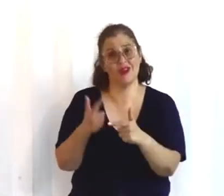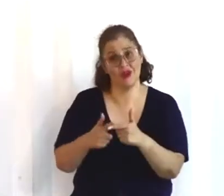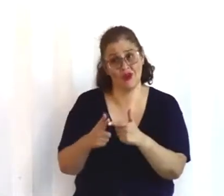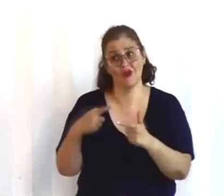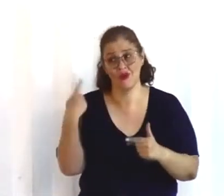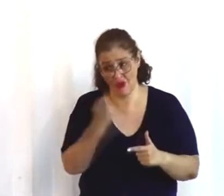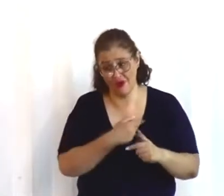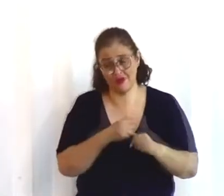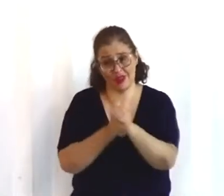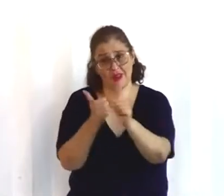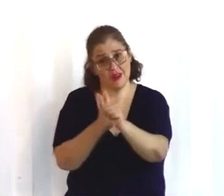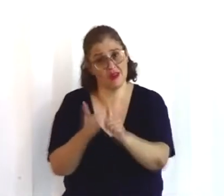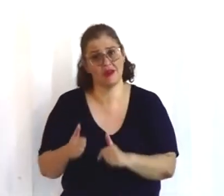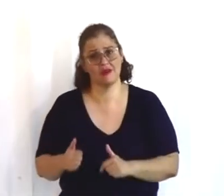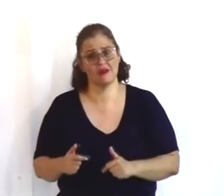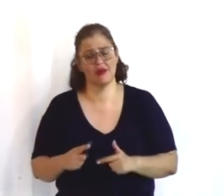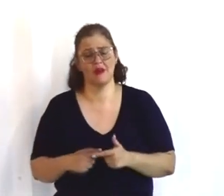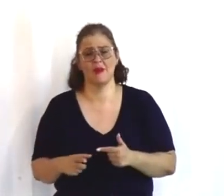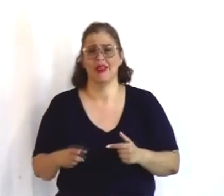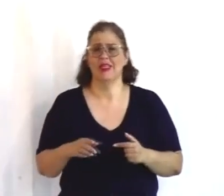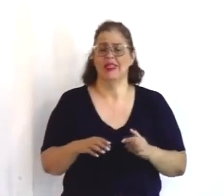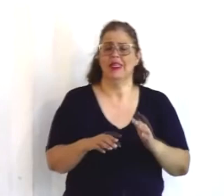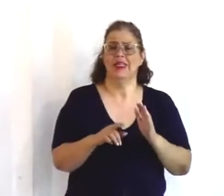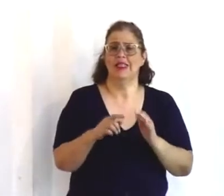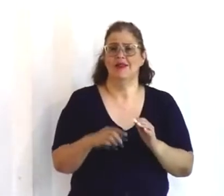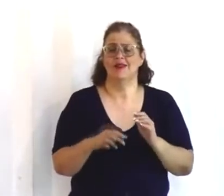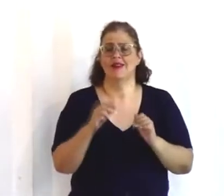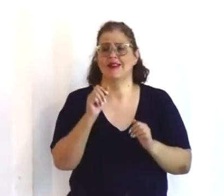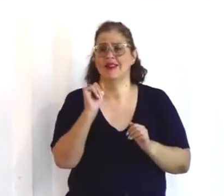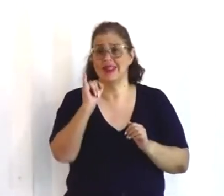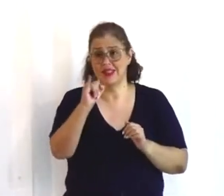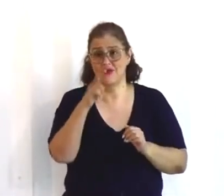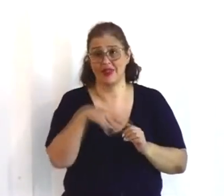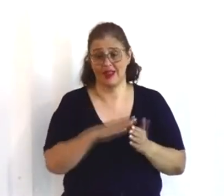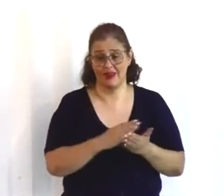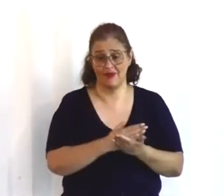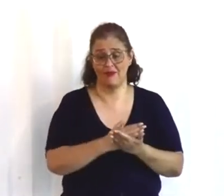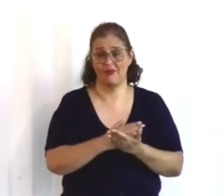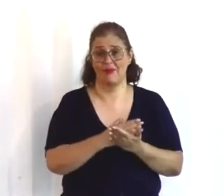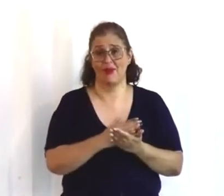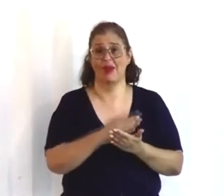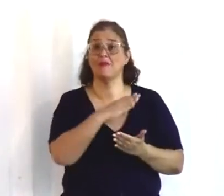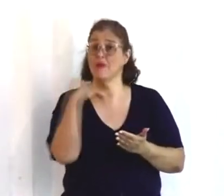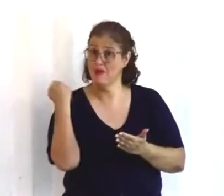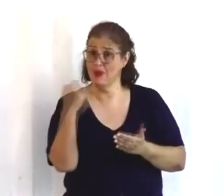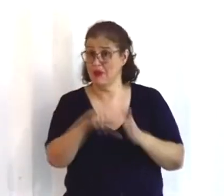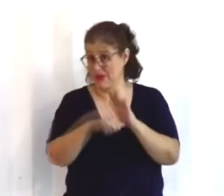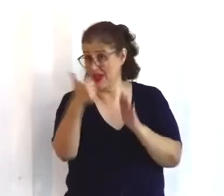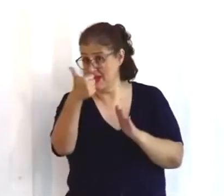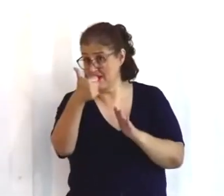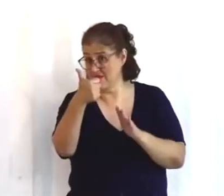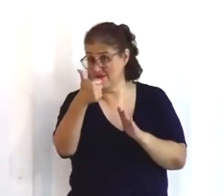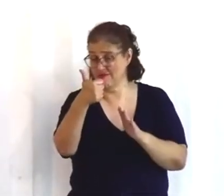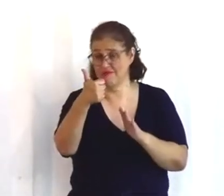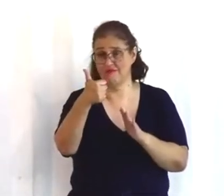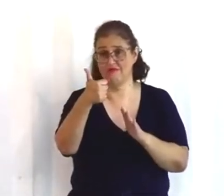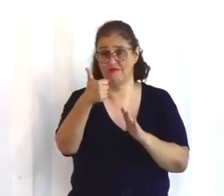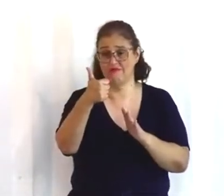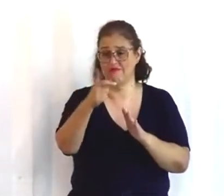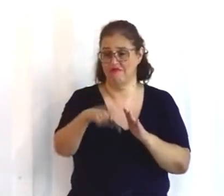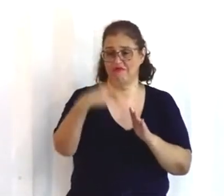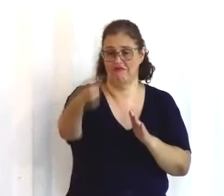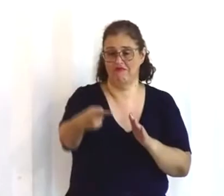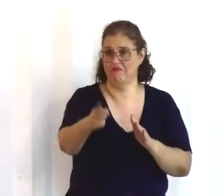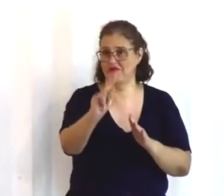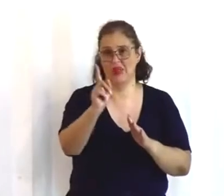você passar pela primeira morte, aqui há uma promessa: da segunda morte você não vai passar. Isso significa